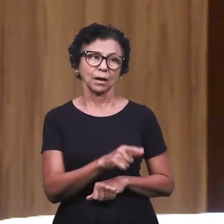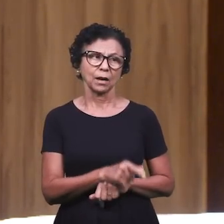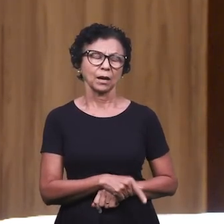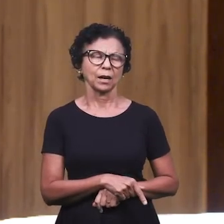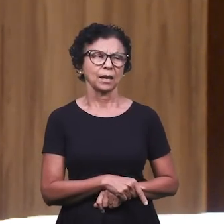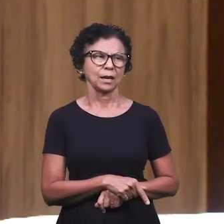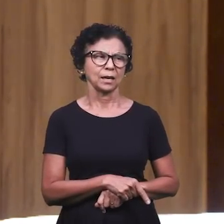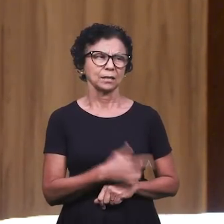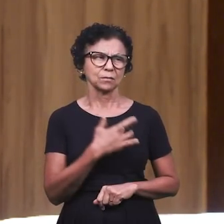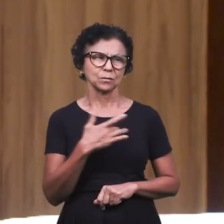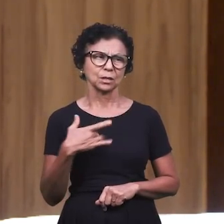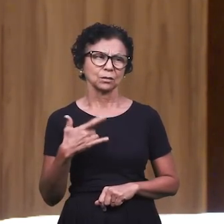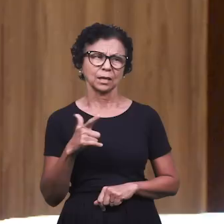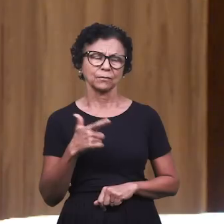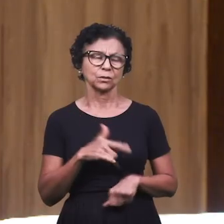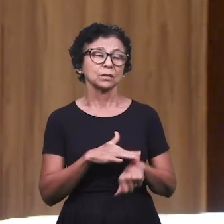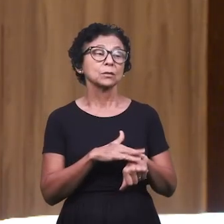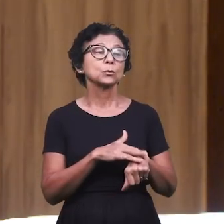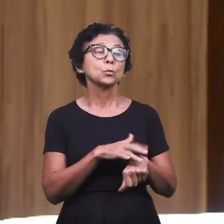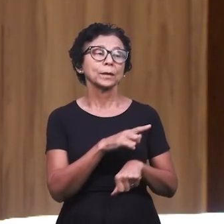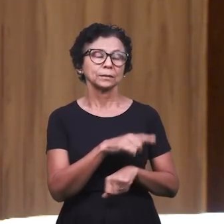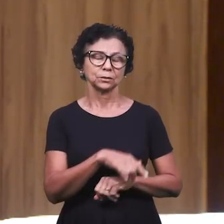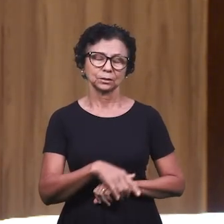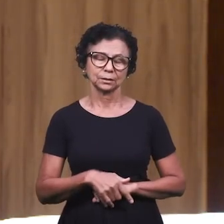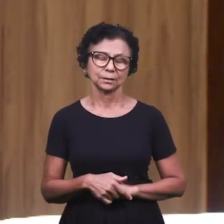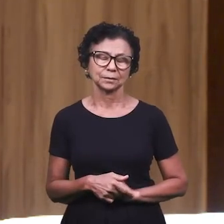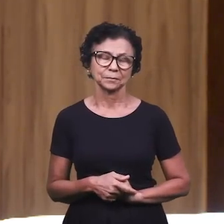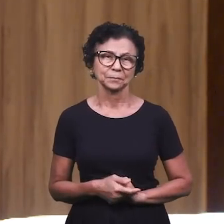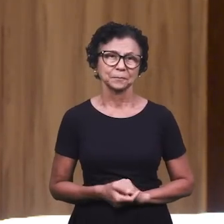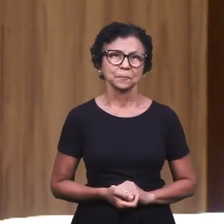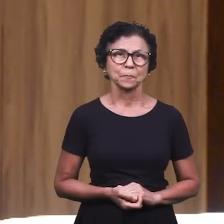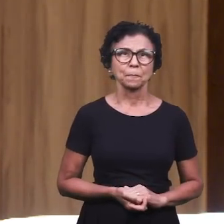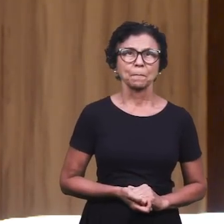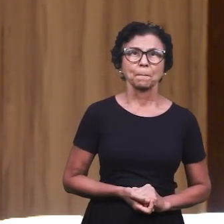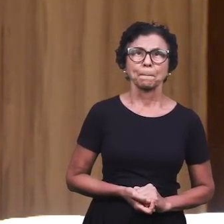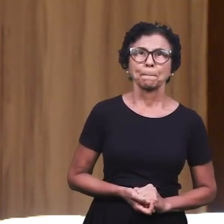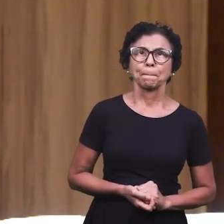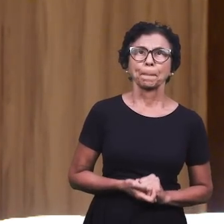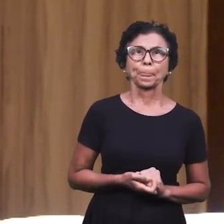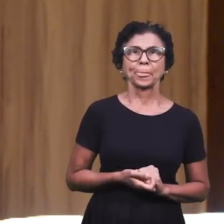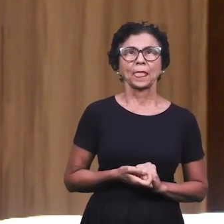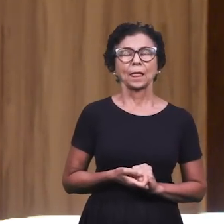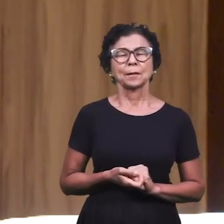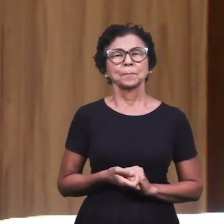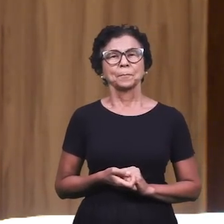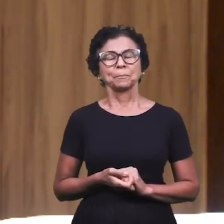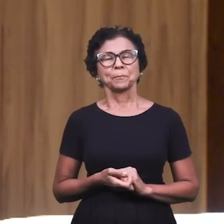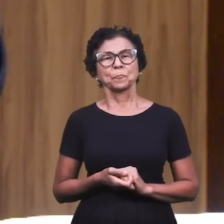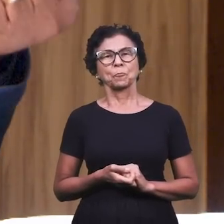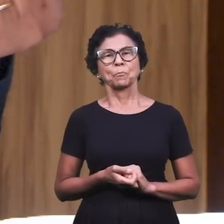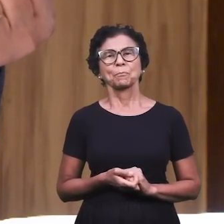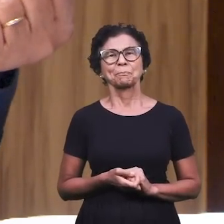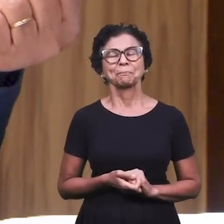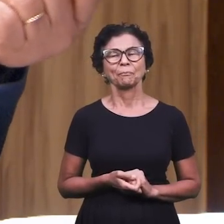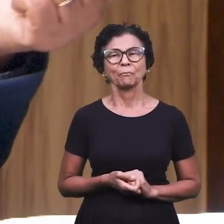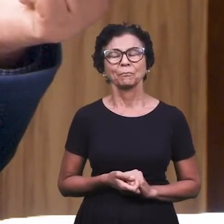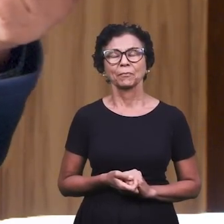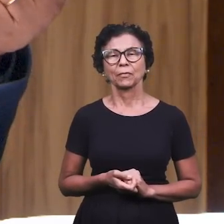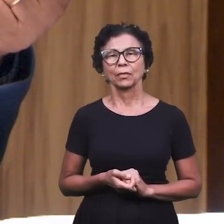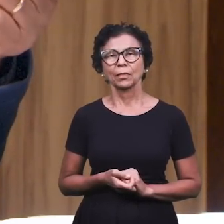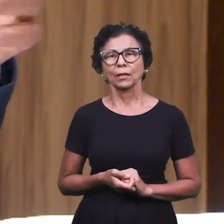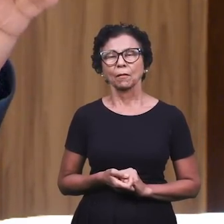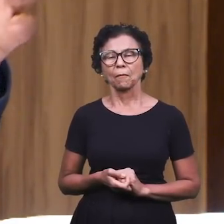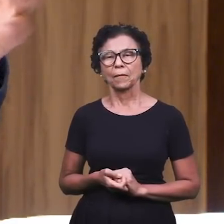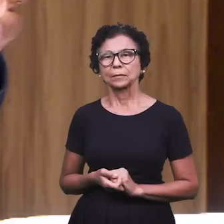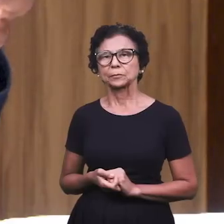porque ele foi censurado, porque Jesus estava ali com os publicanos. Aliás, o sermão